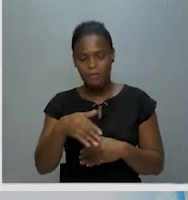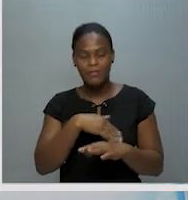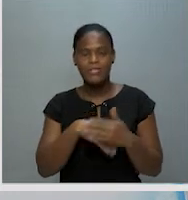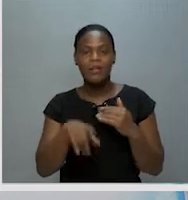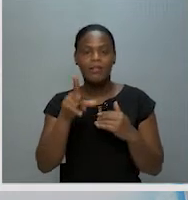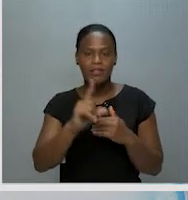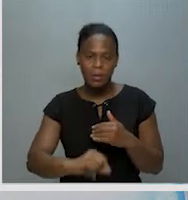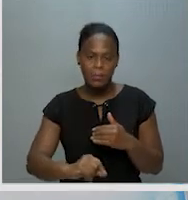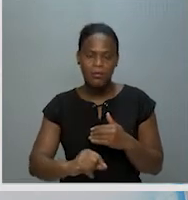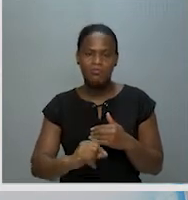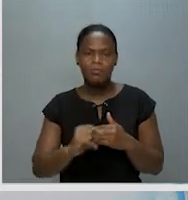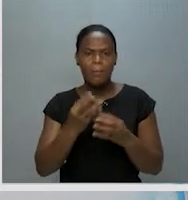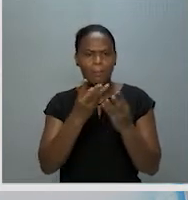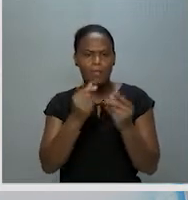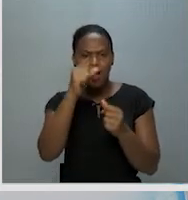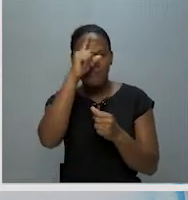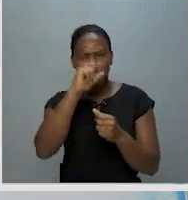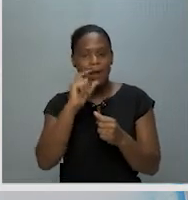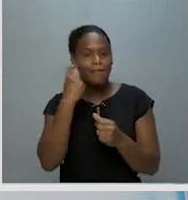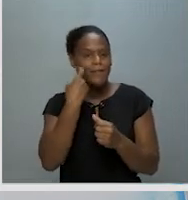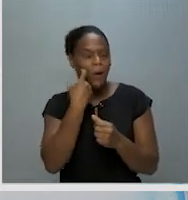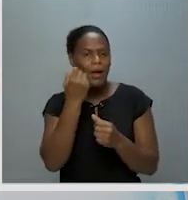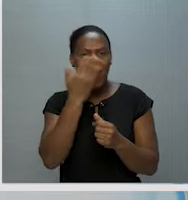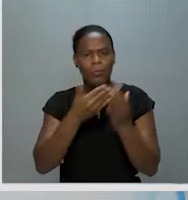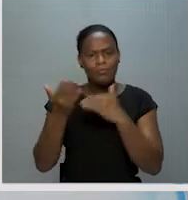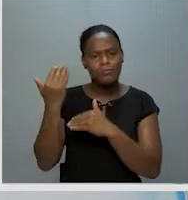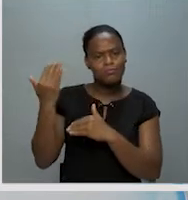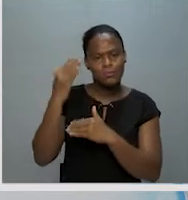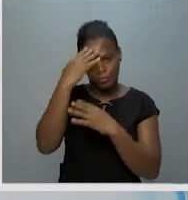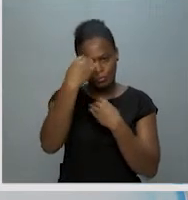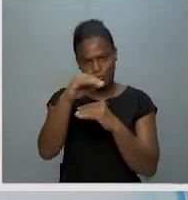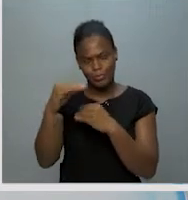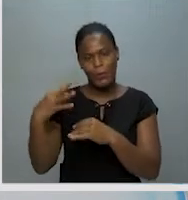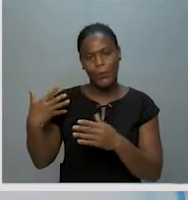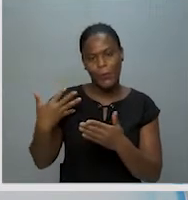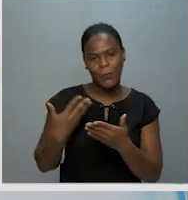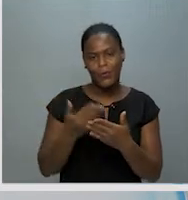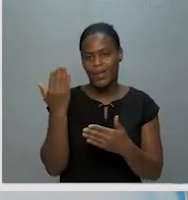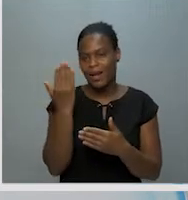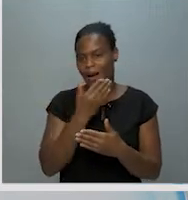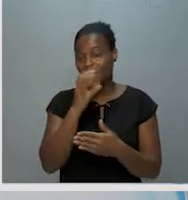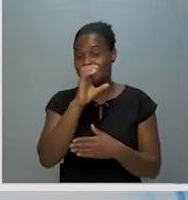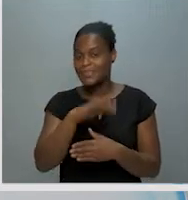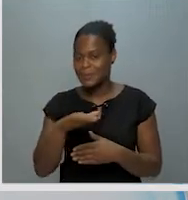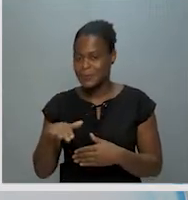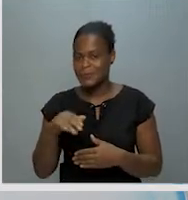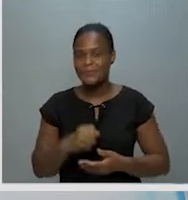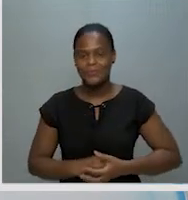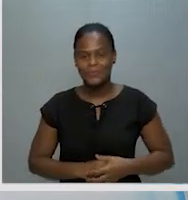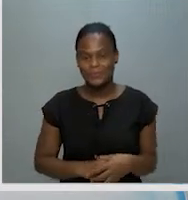fazer uma consolidação dos conteúdos abordados ao longo das aulas de